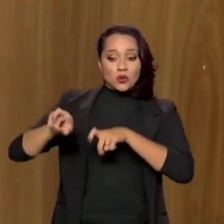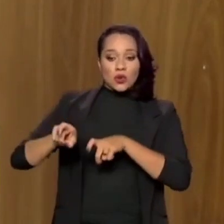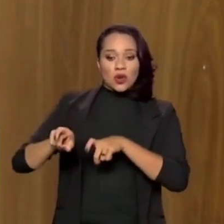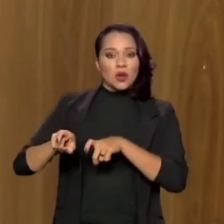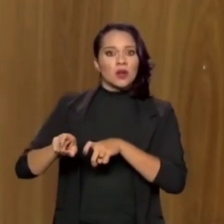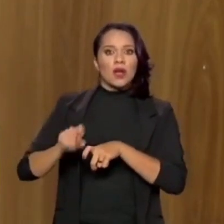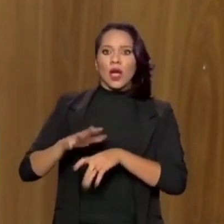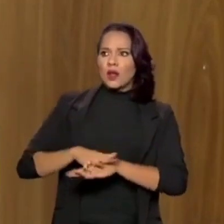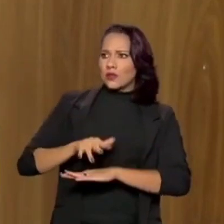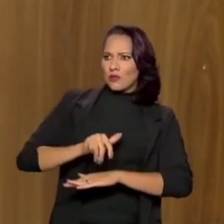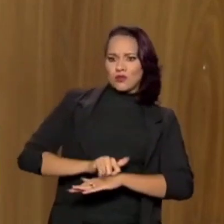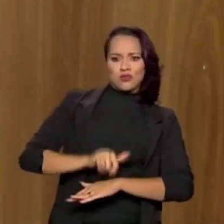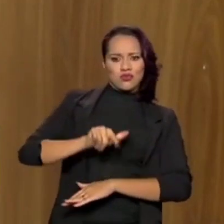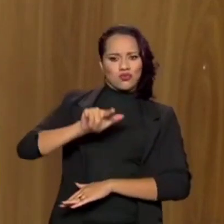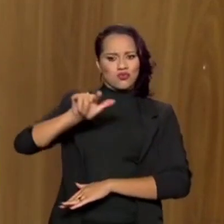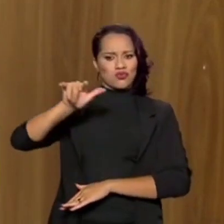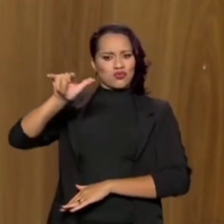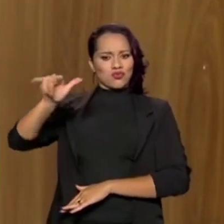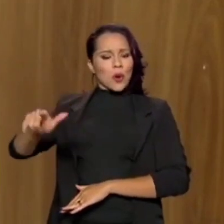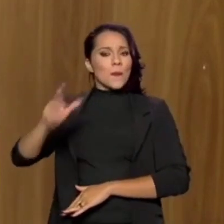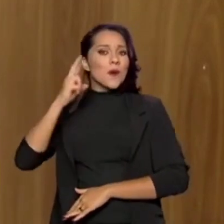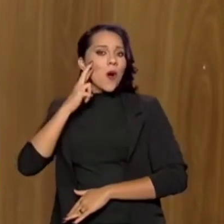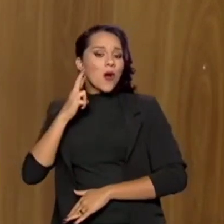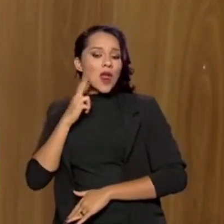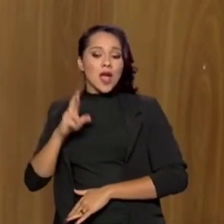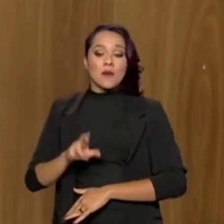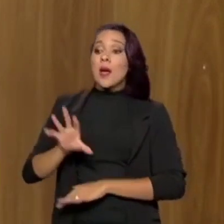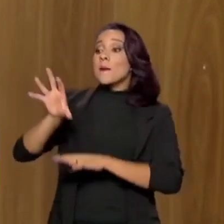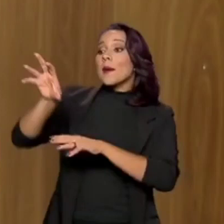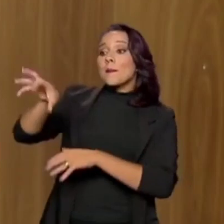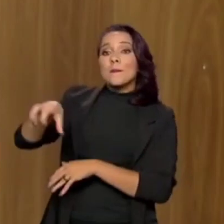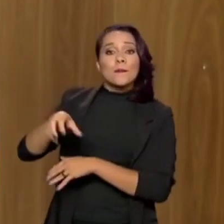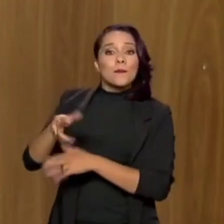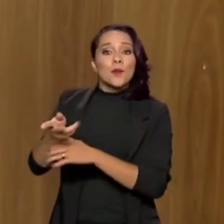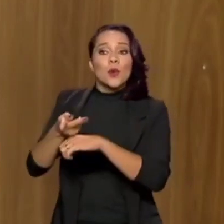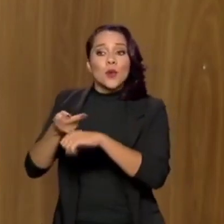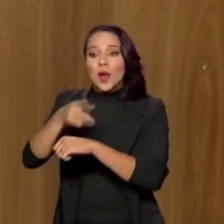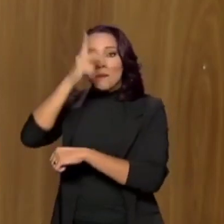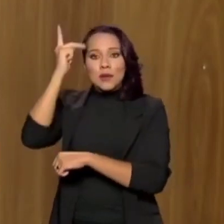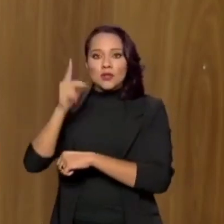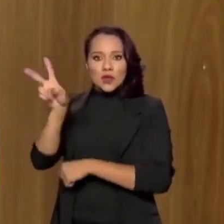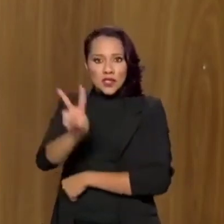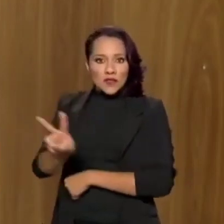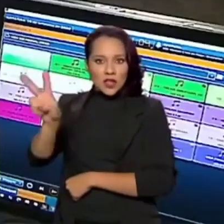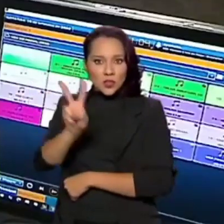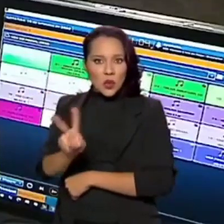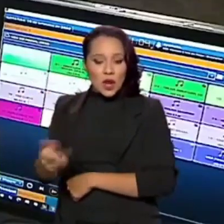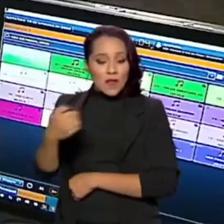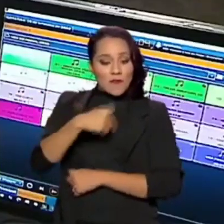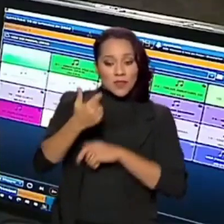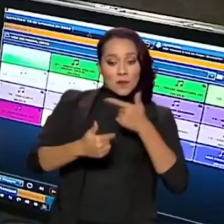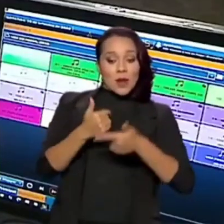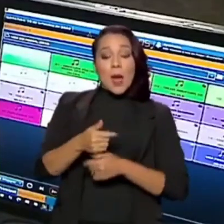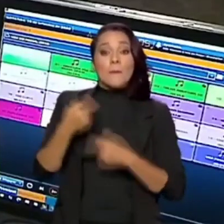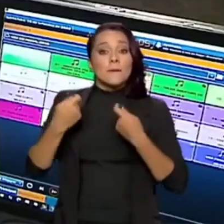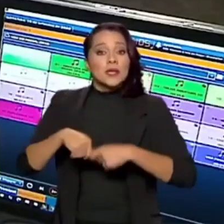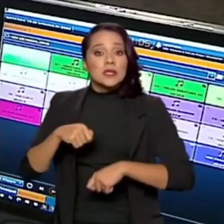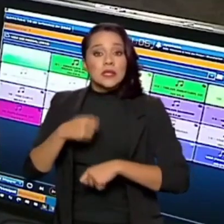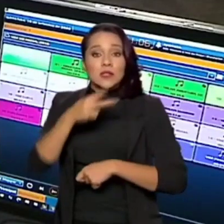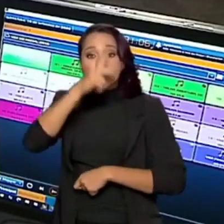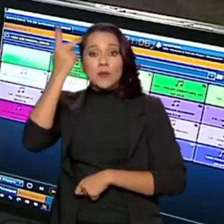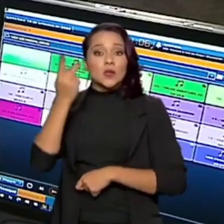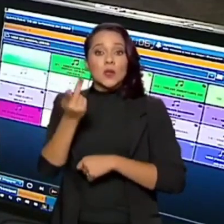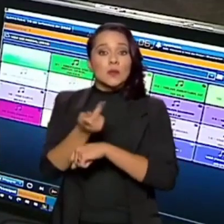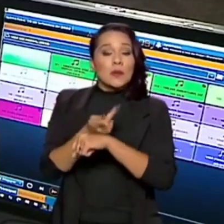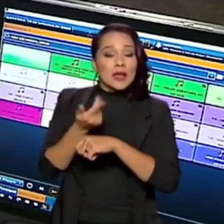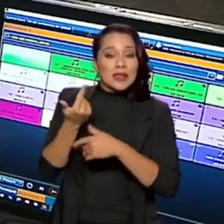mandando aviões a Roraima para buscar imigrantes venezuelanos. Estão precisando de mão de obra. Então estão indo a